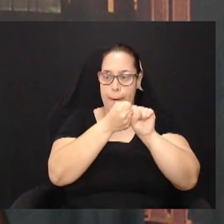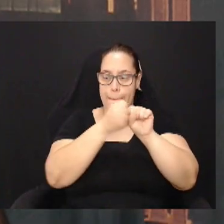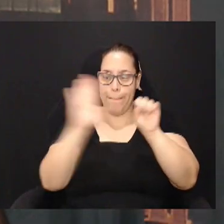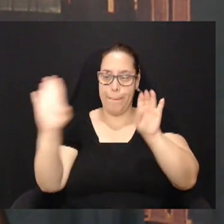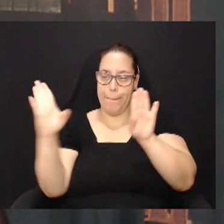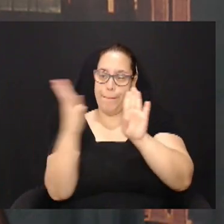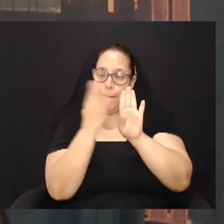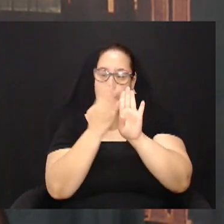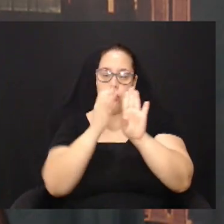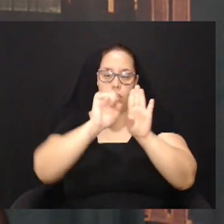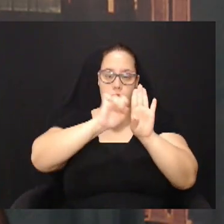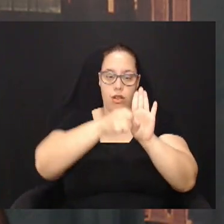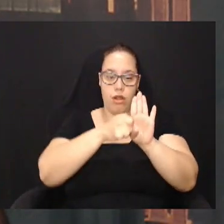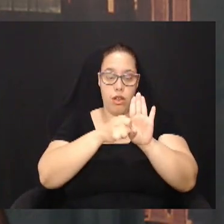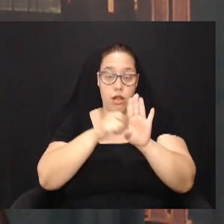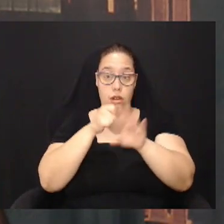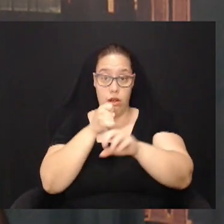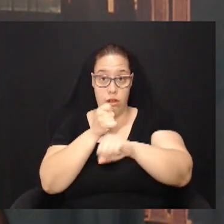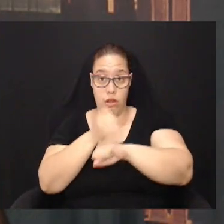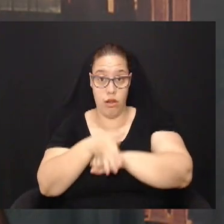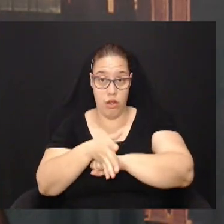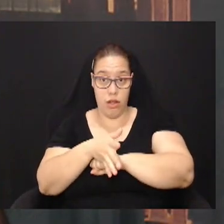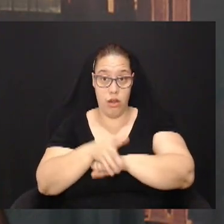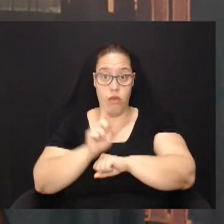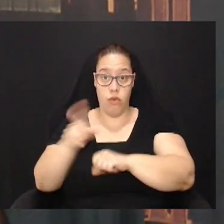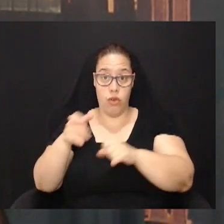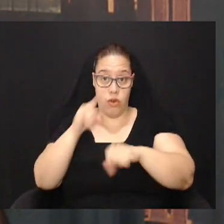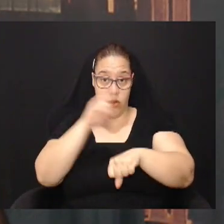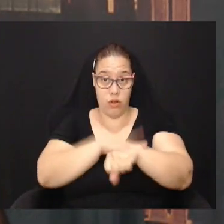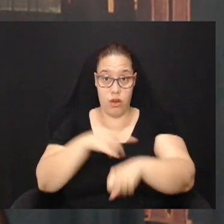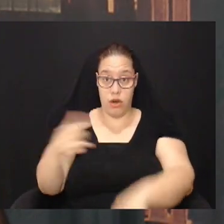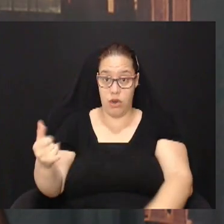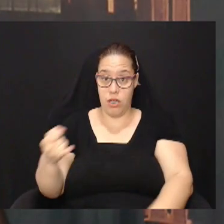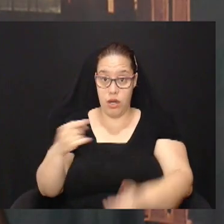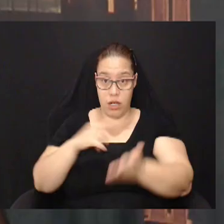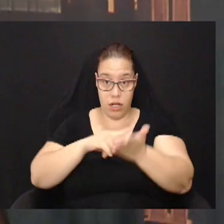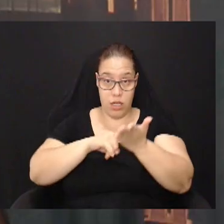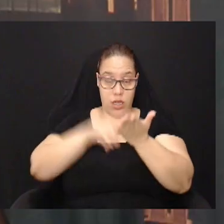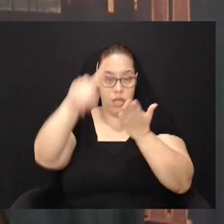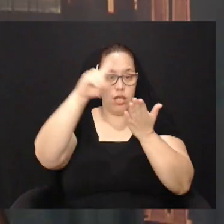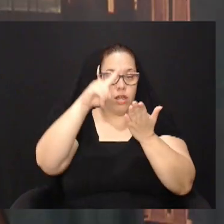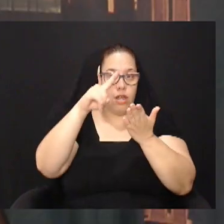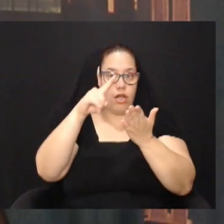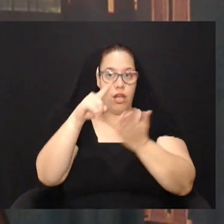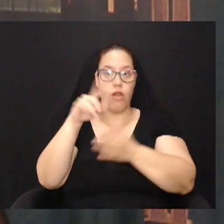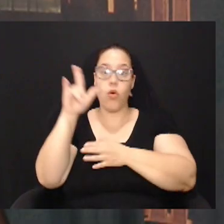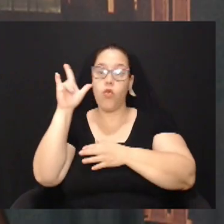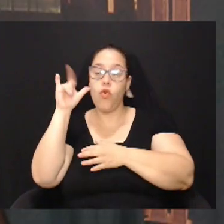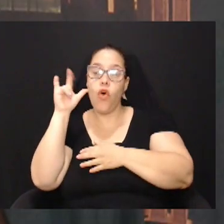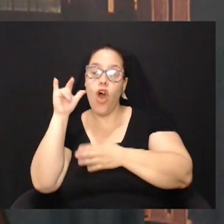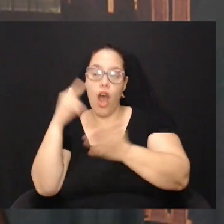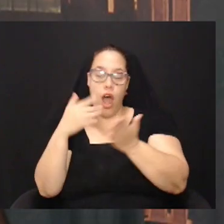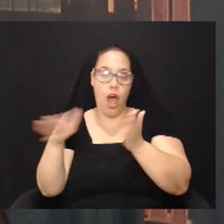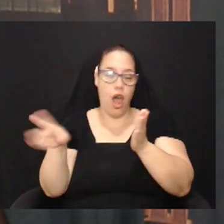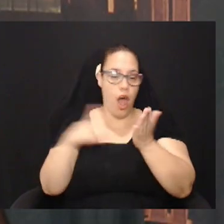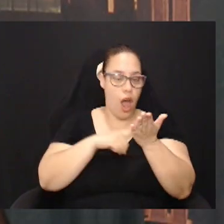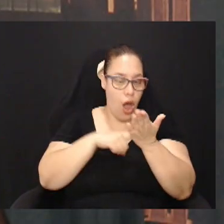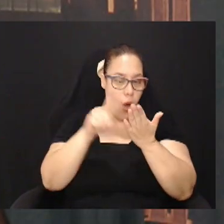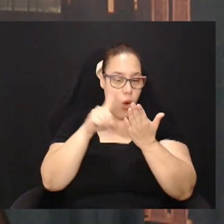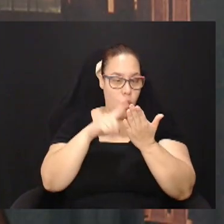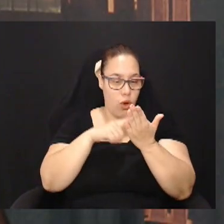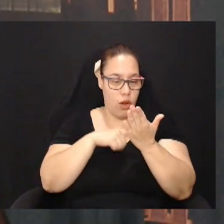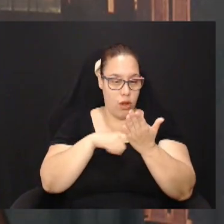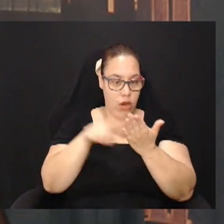meio da madrugada, levantou, foi no banheiro, pegou o celular e dá aquela, vou abrir o Instagram, fechar, é o suficiente para